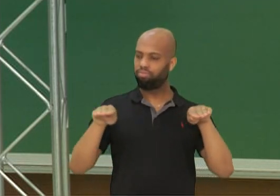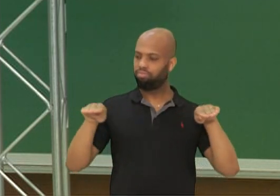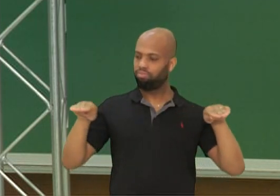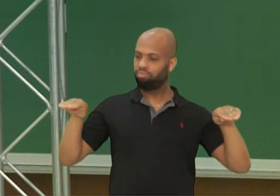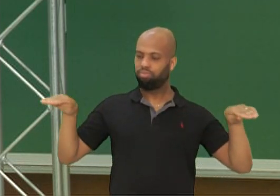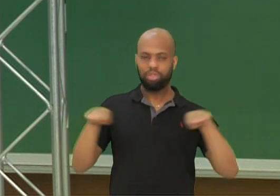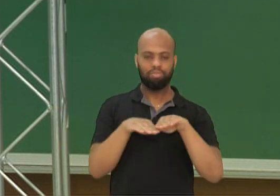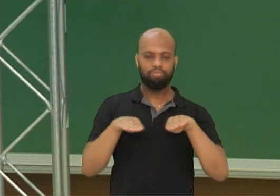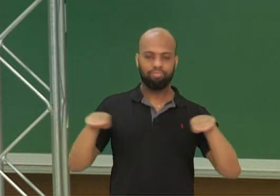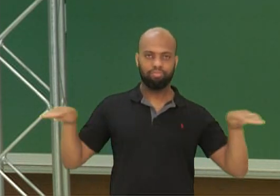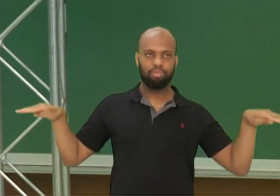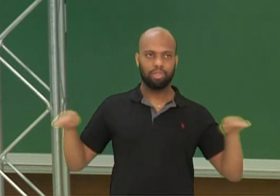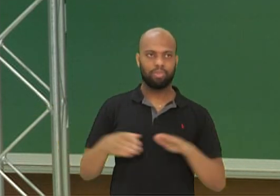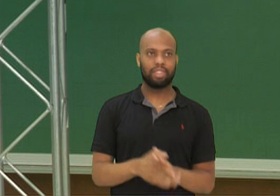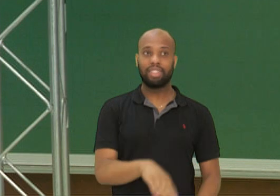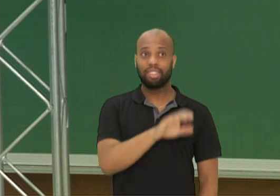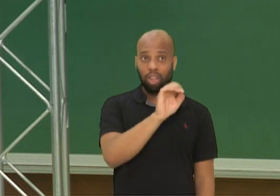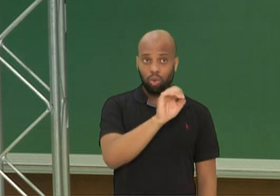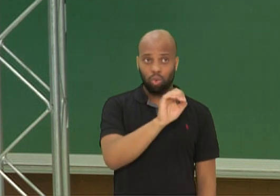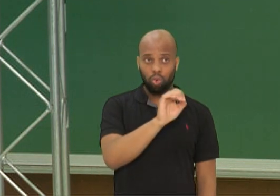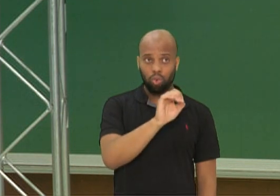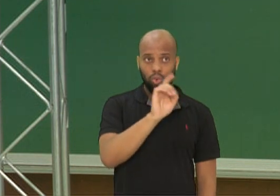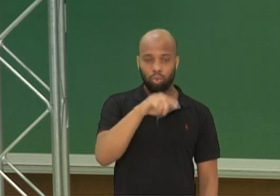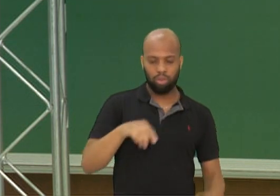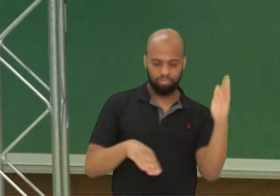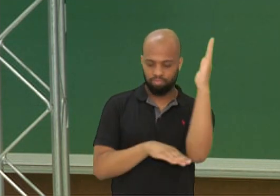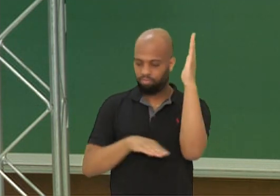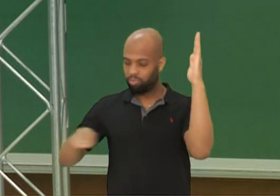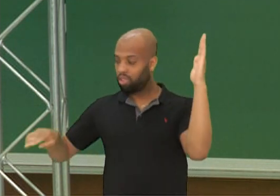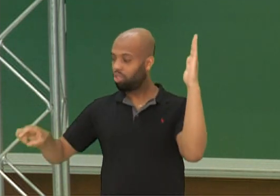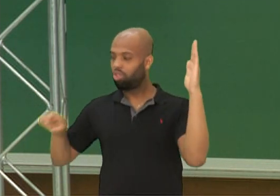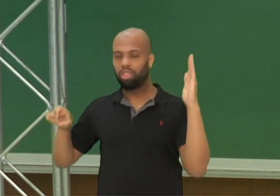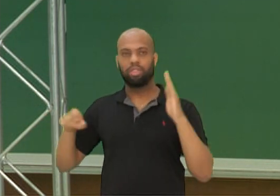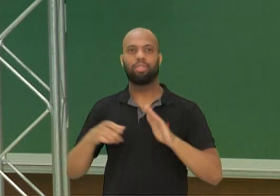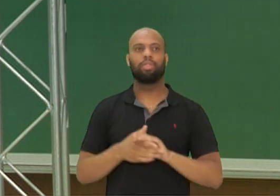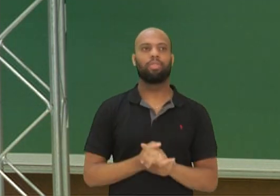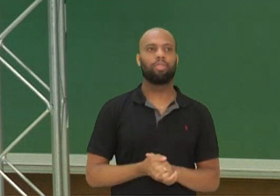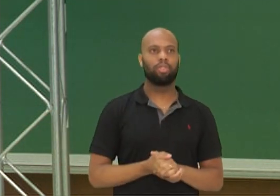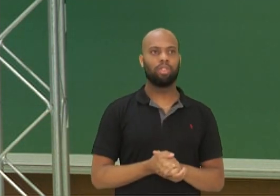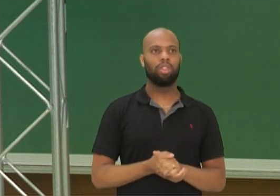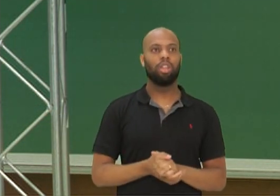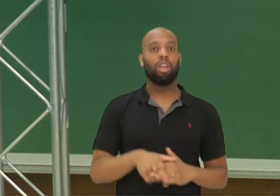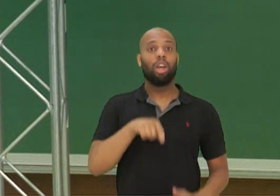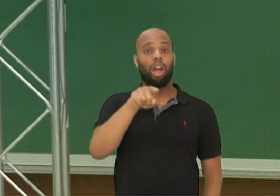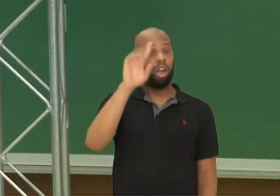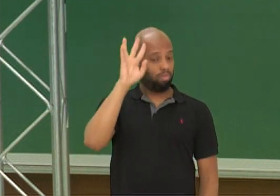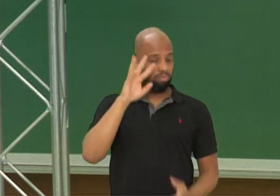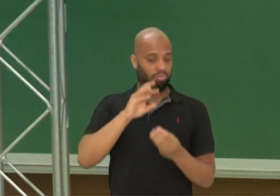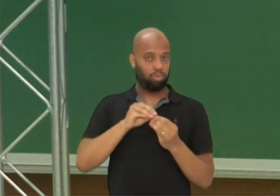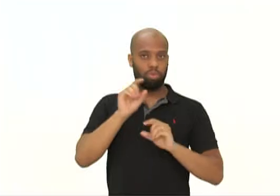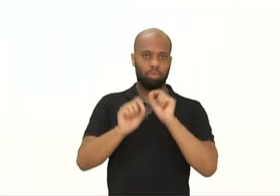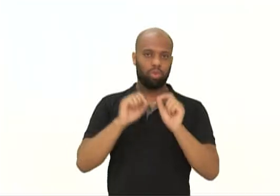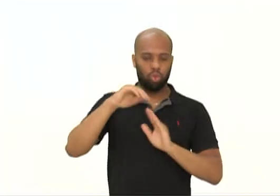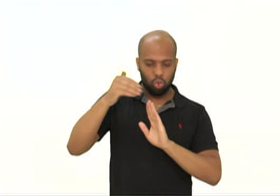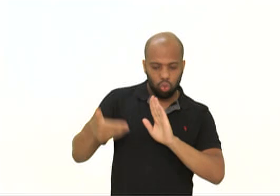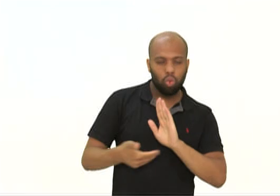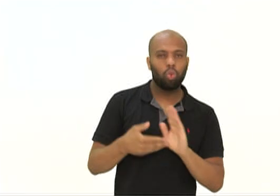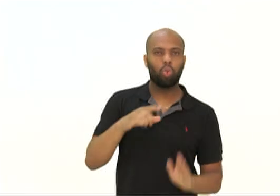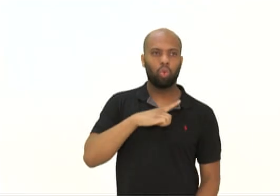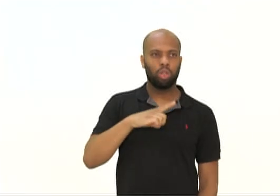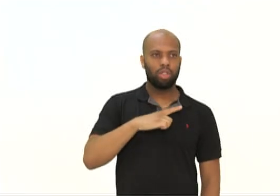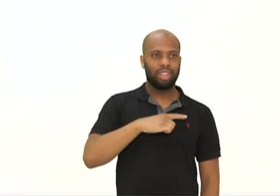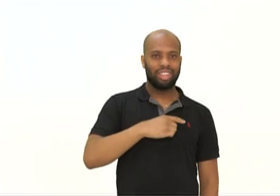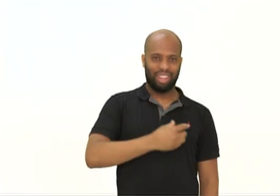Função constante. E 0 é o próprio eixo x. Só para você entender que todas as